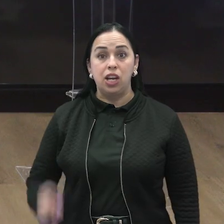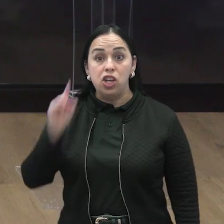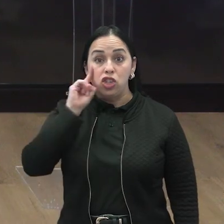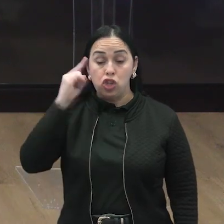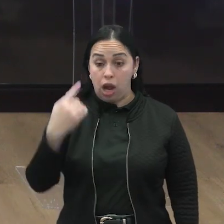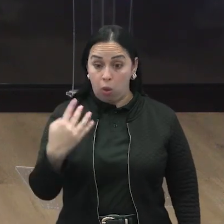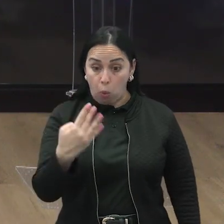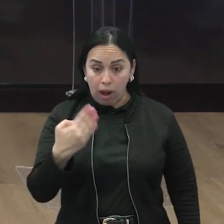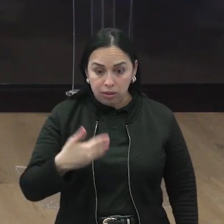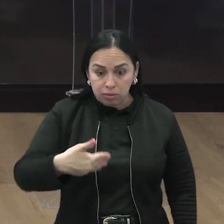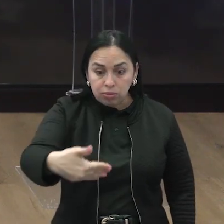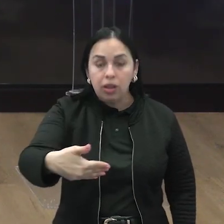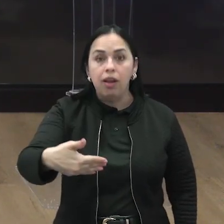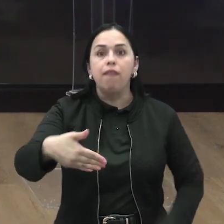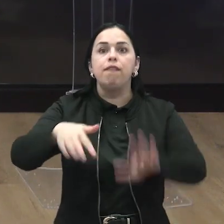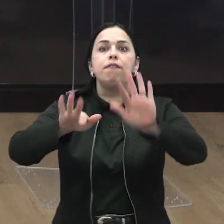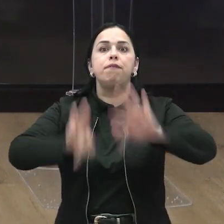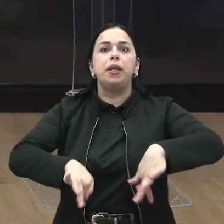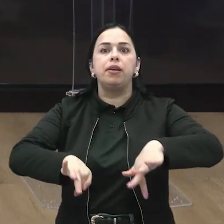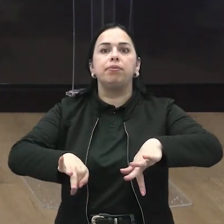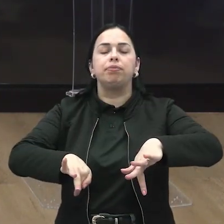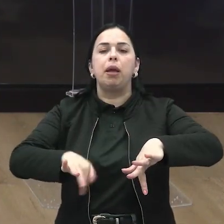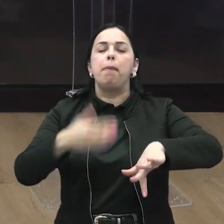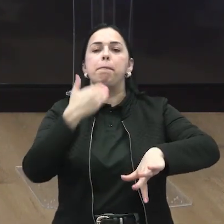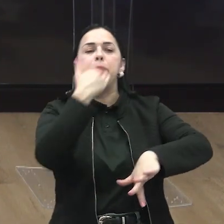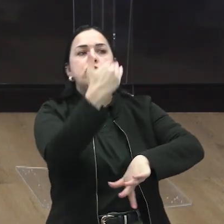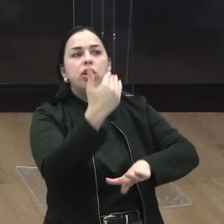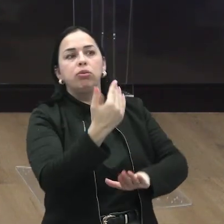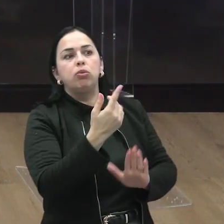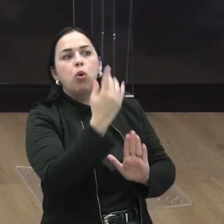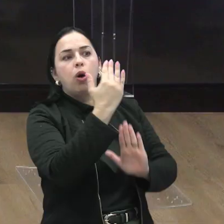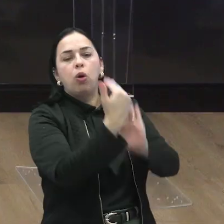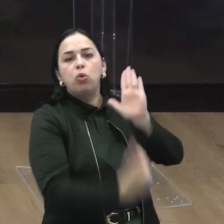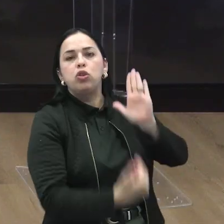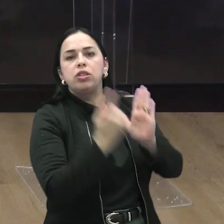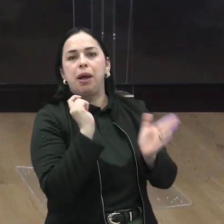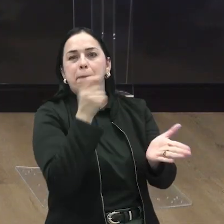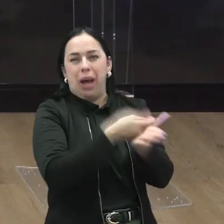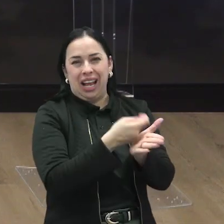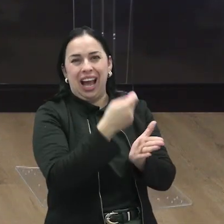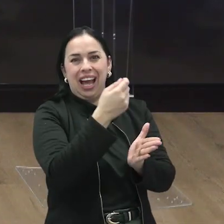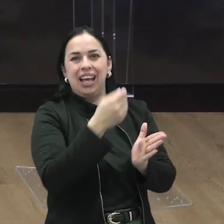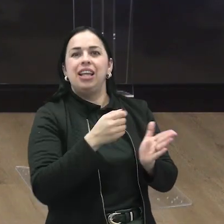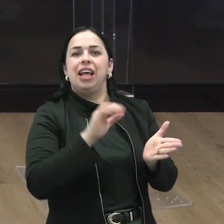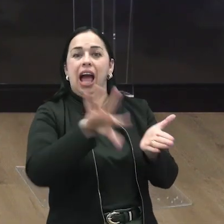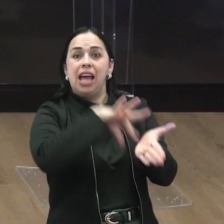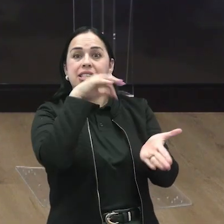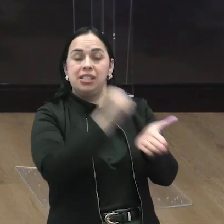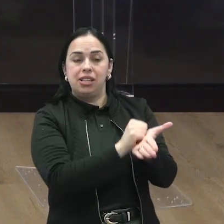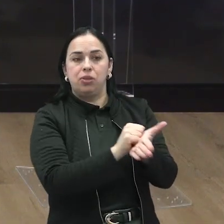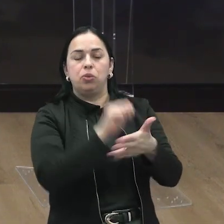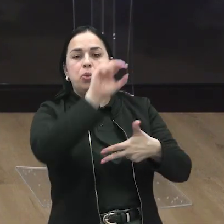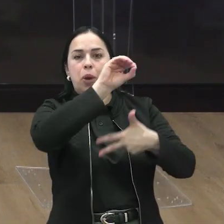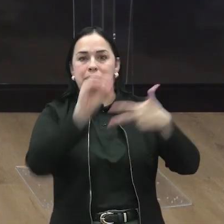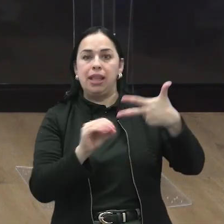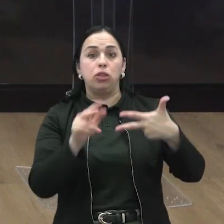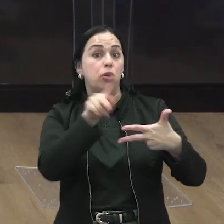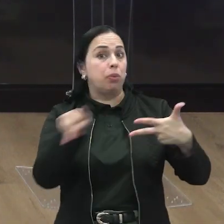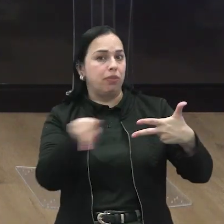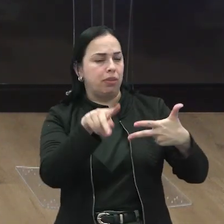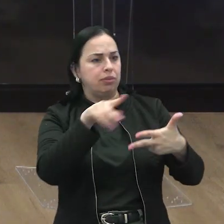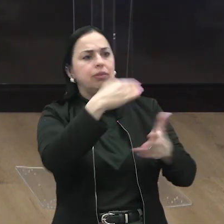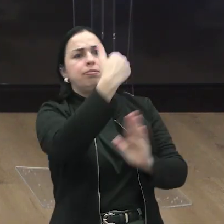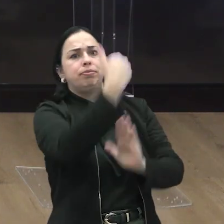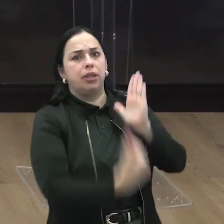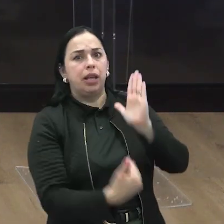E termina no próximo dia 4 o período para pedir a isenção da taxa de inscrição para o Enem dos professores.